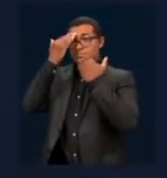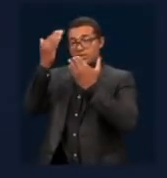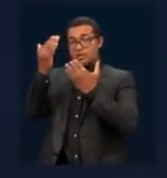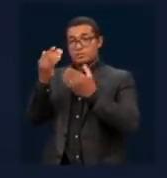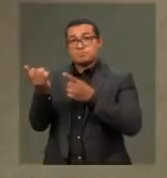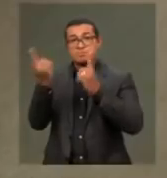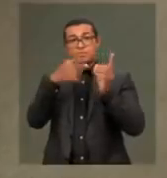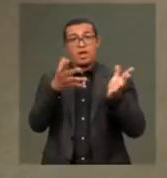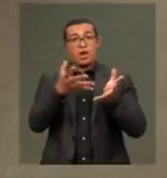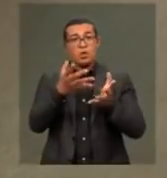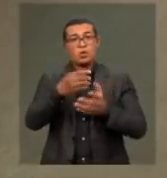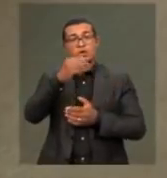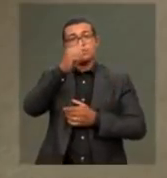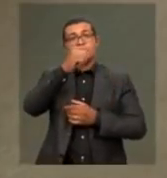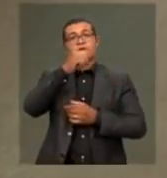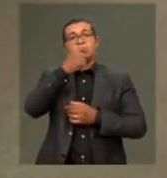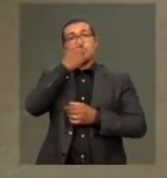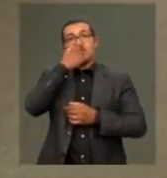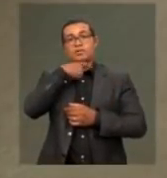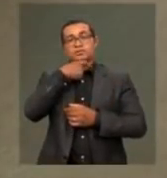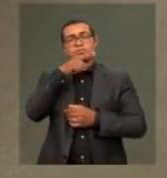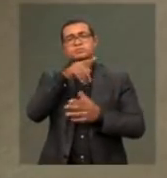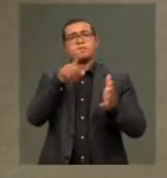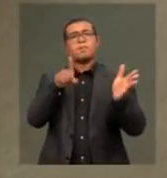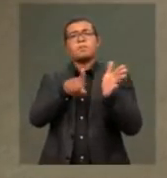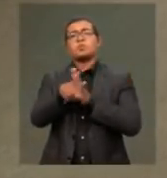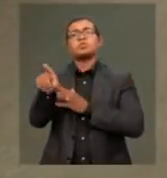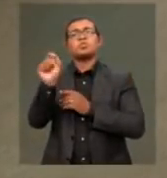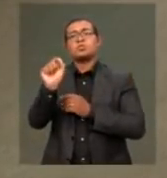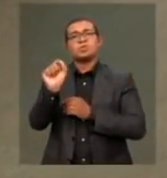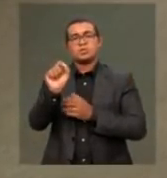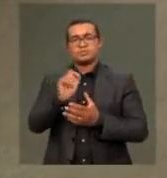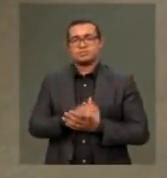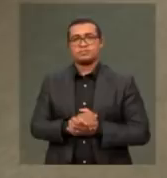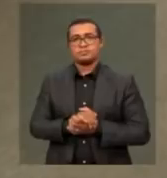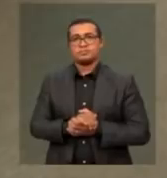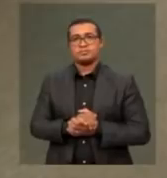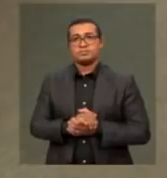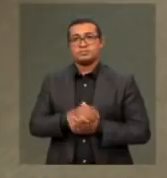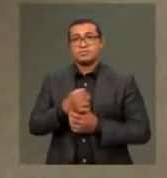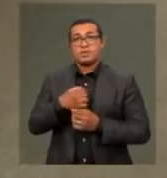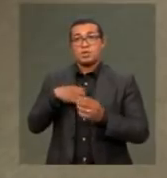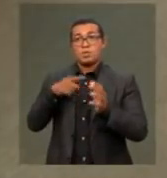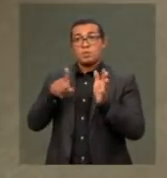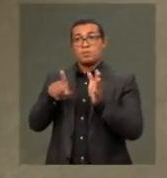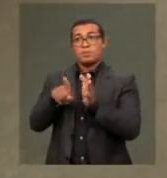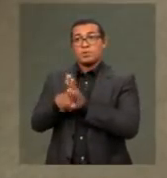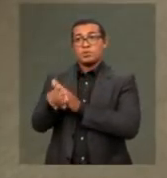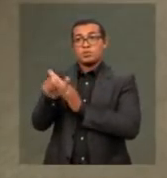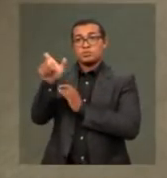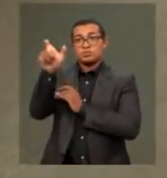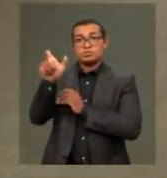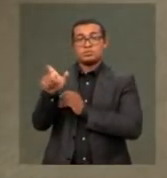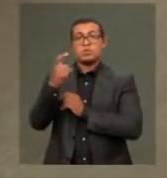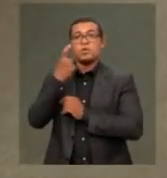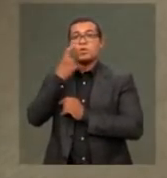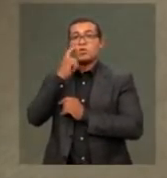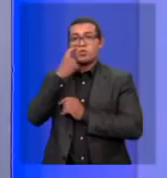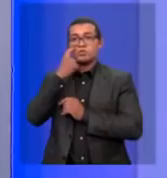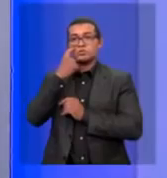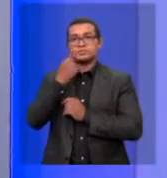d a edelman teixeira por favor candidato sua pergunta vai pra quem me pergunta vai pra rose